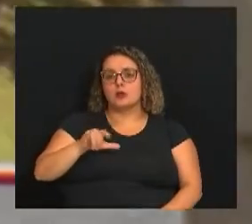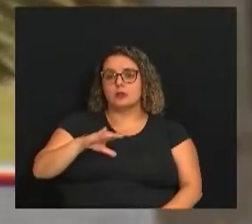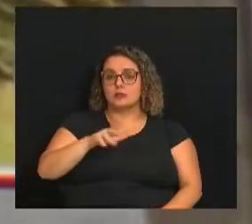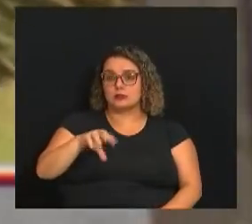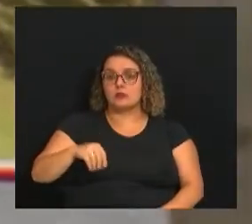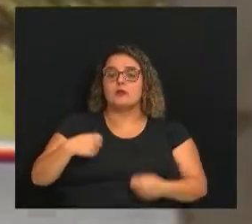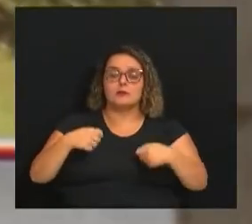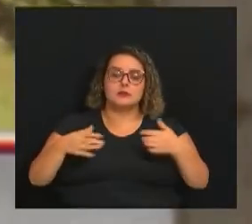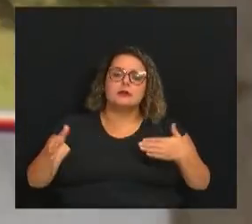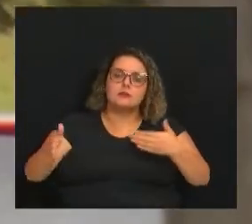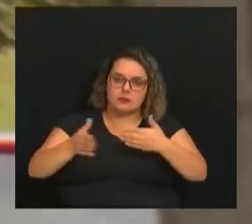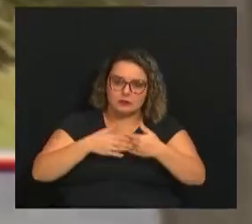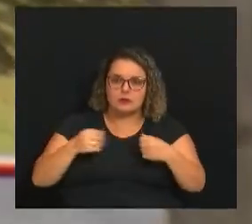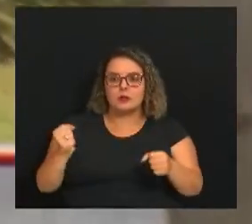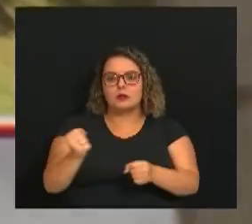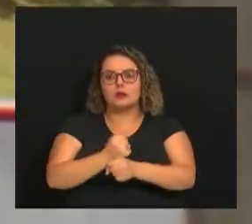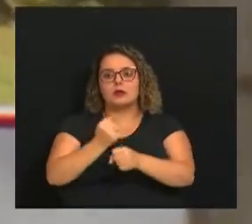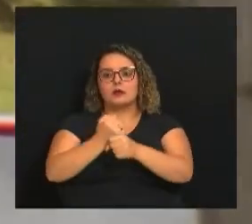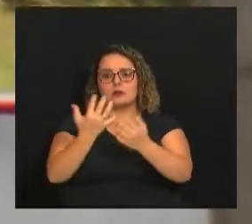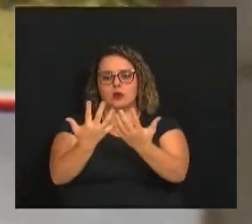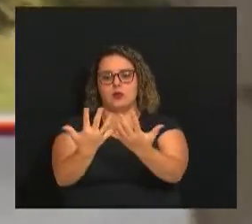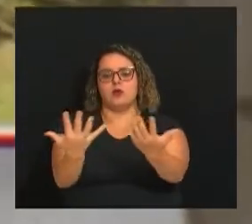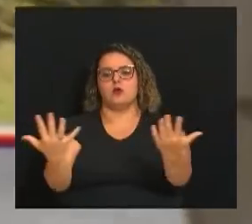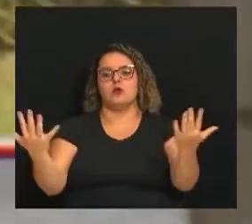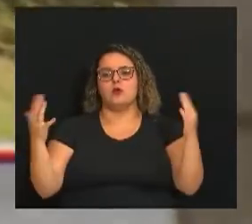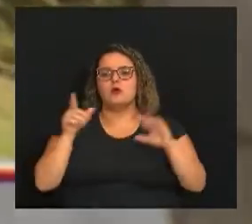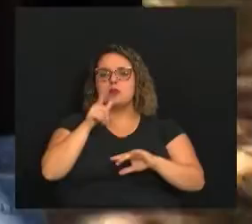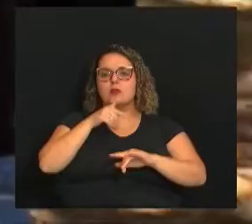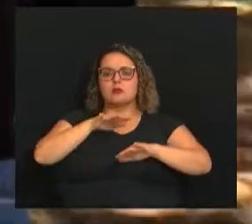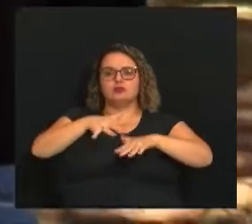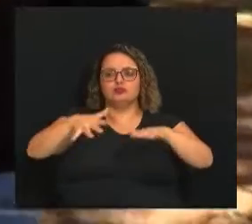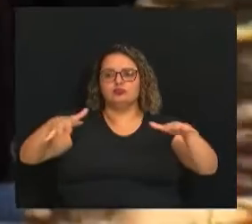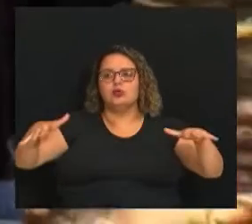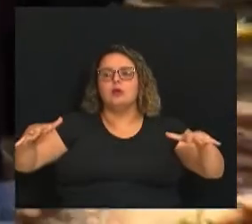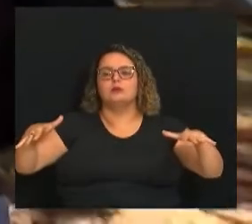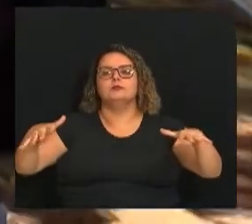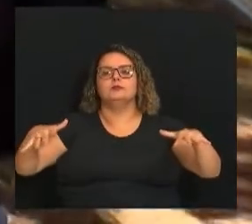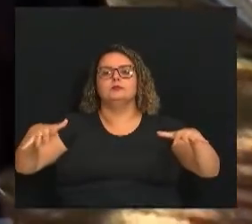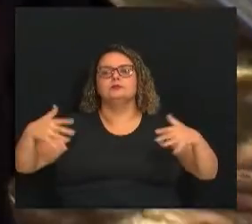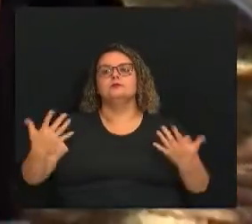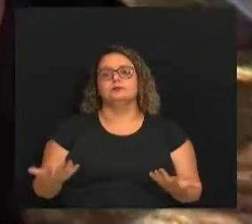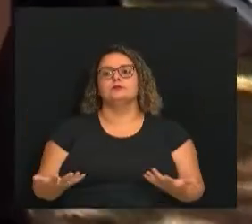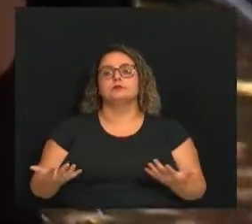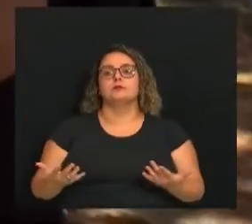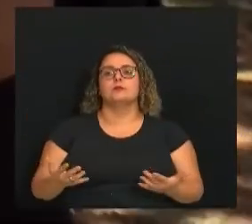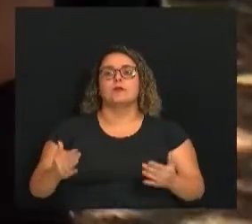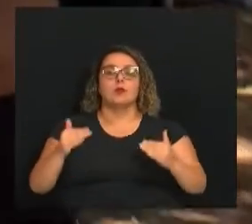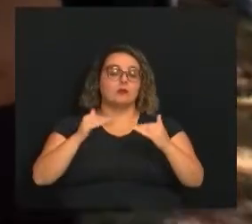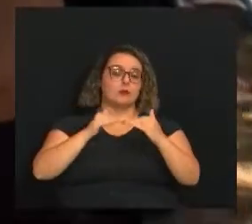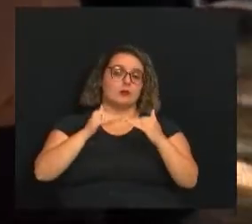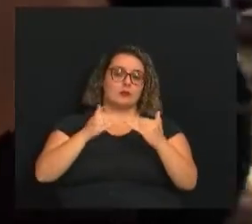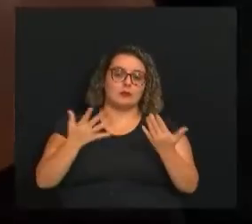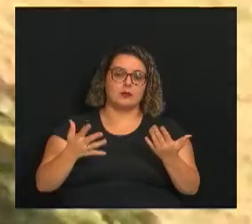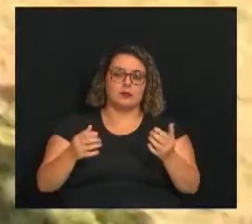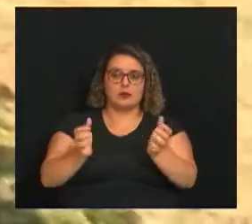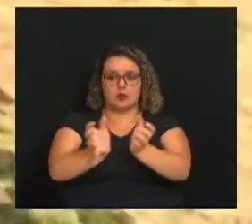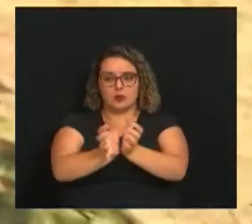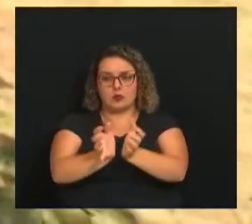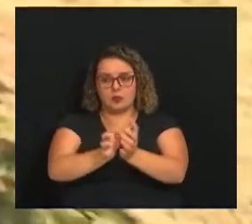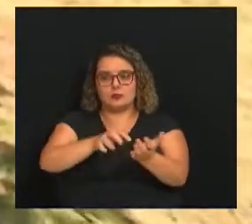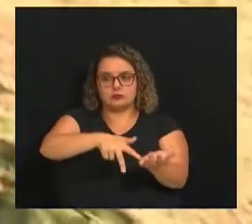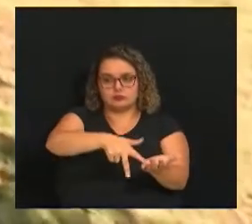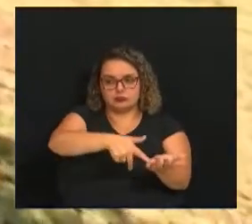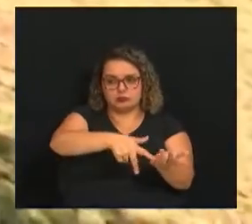para construção de um reservatório de água. E aí foi combinado e negociado com os skatistas que haveria